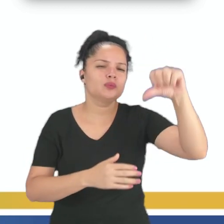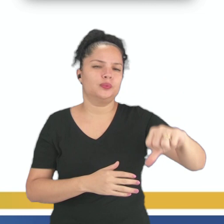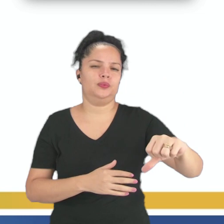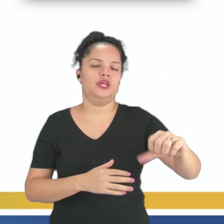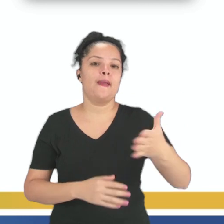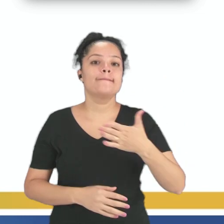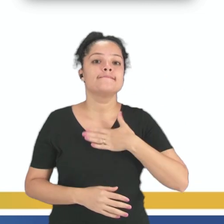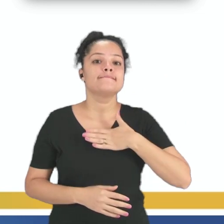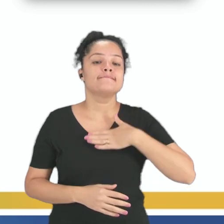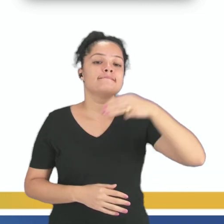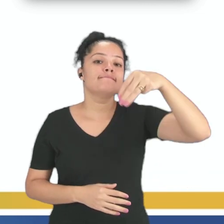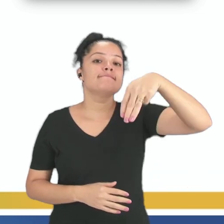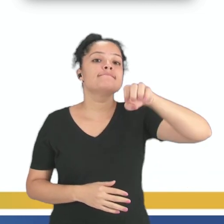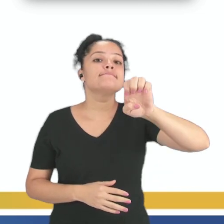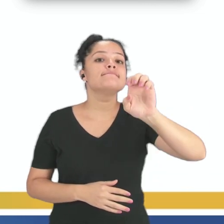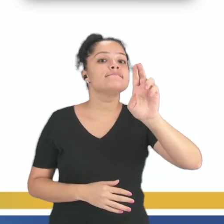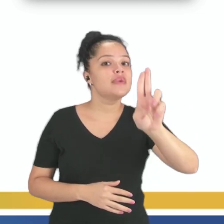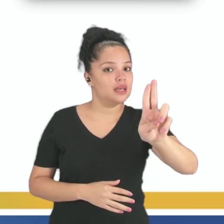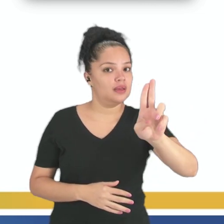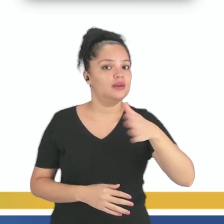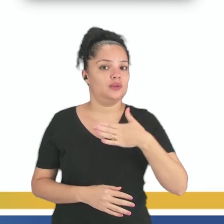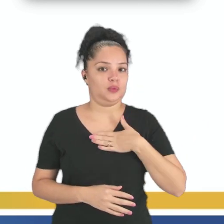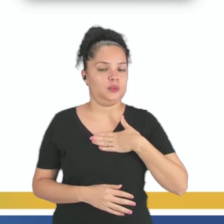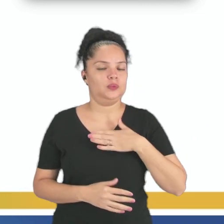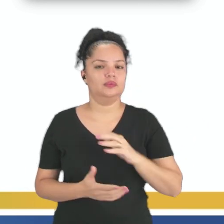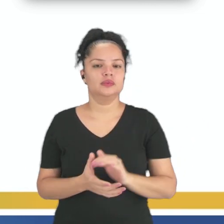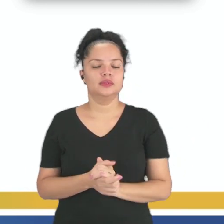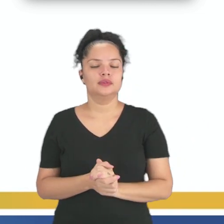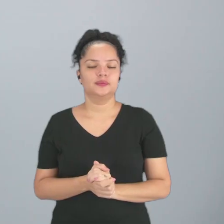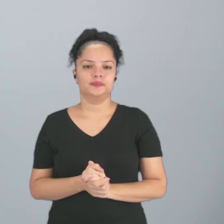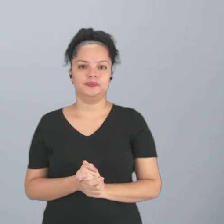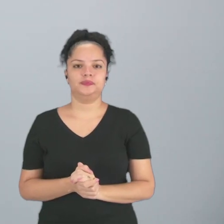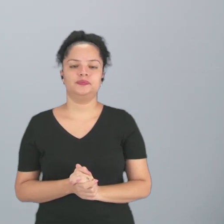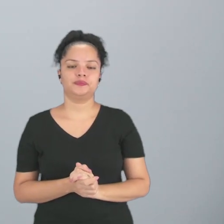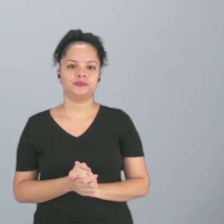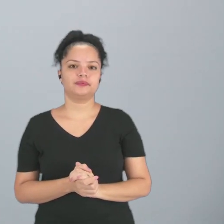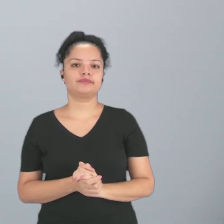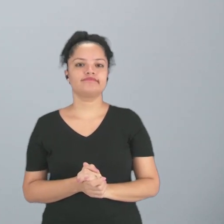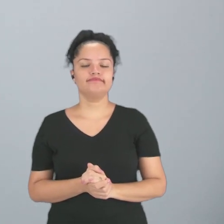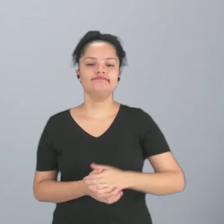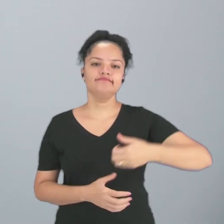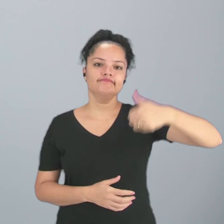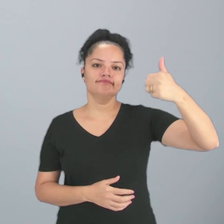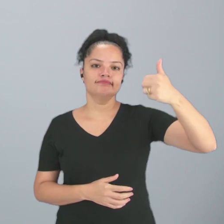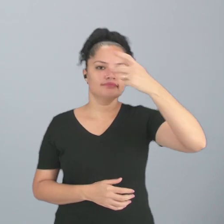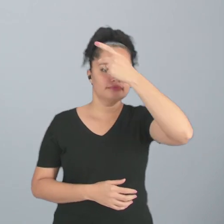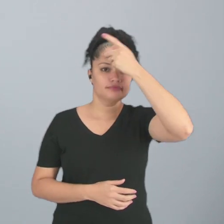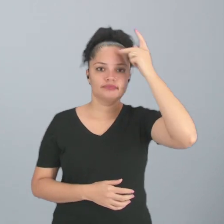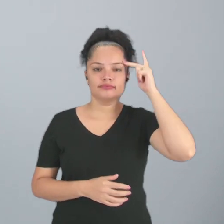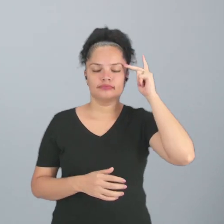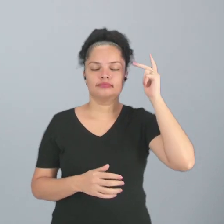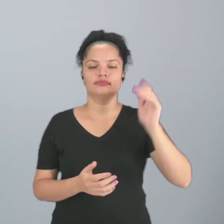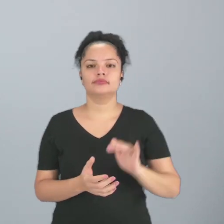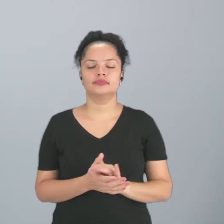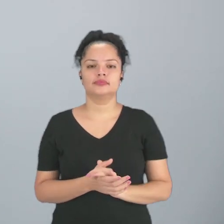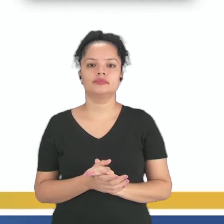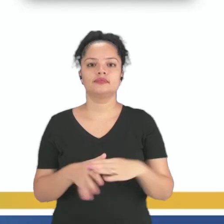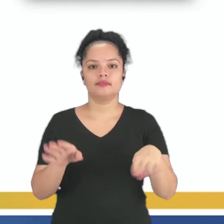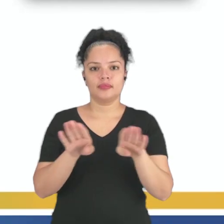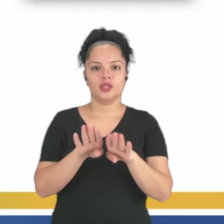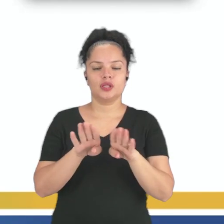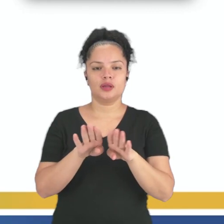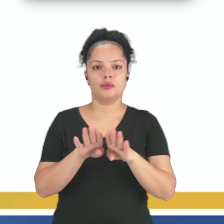o meu, não é o seu, não é o dele, certo? Então, aí eu tenho a primeira pessoa. Conta um